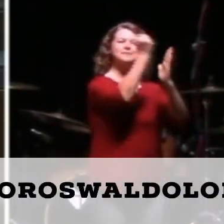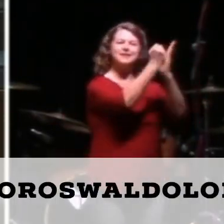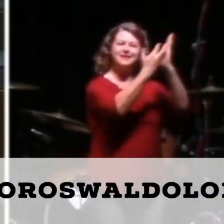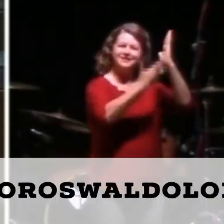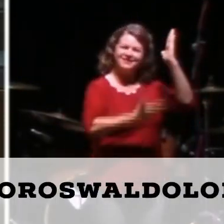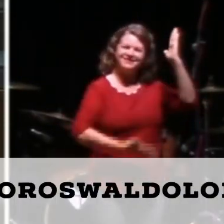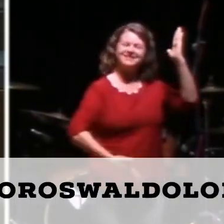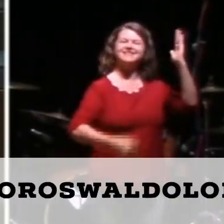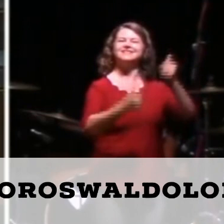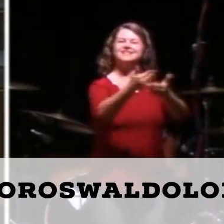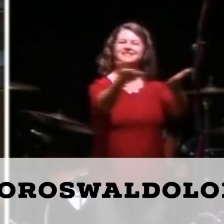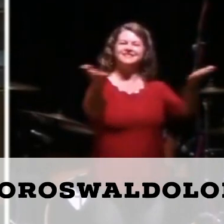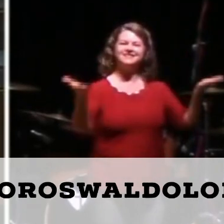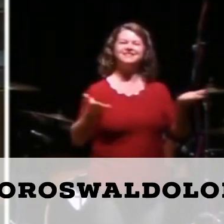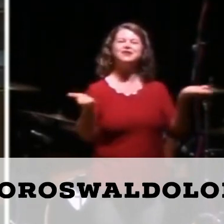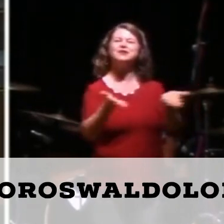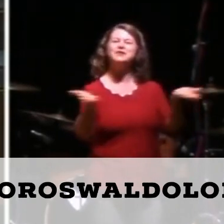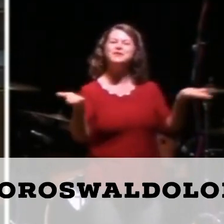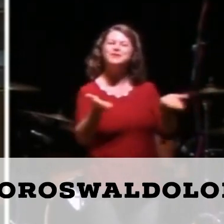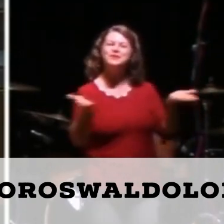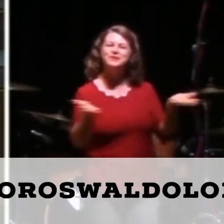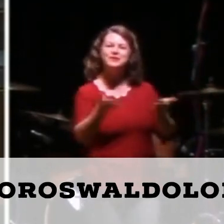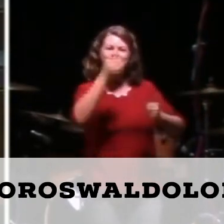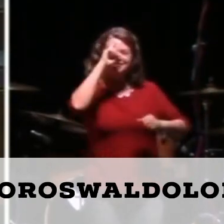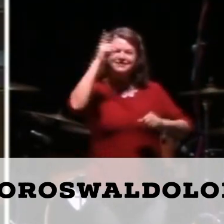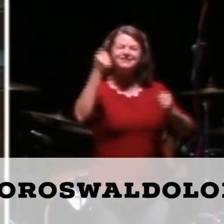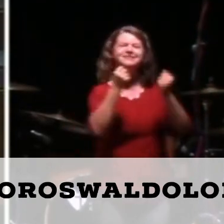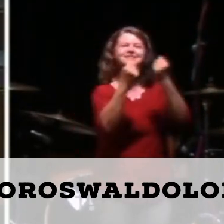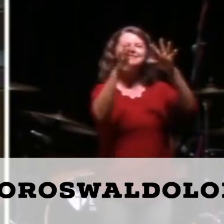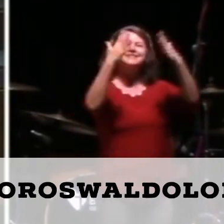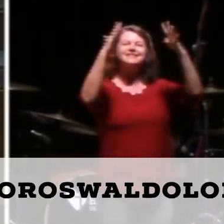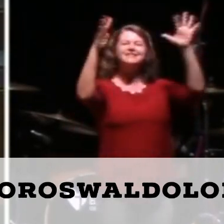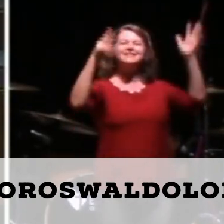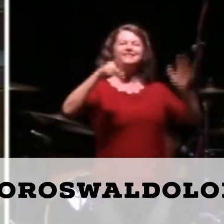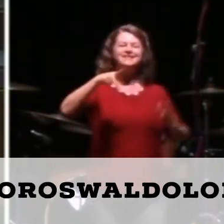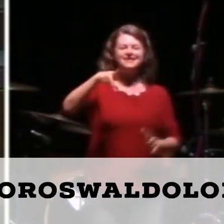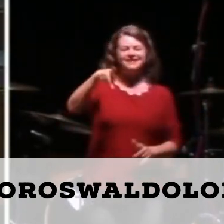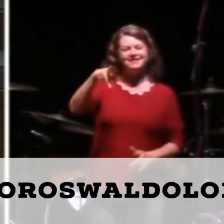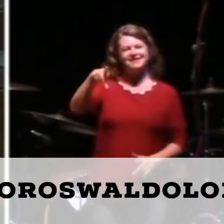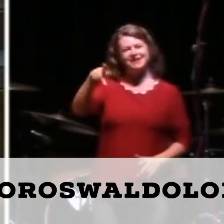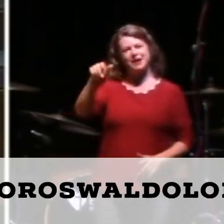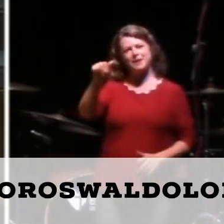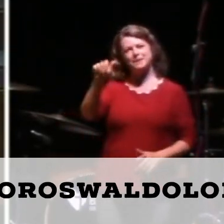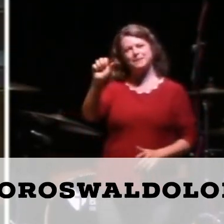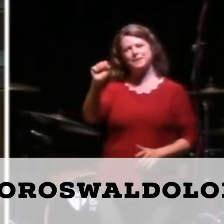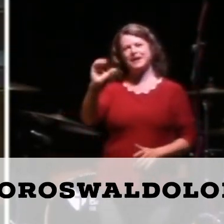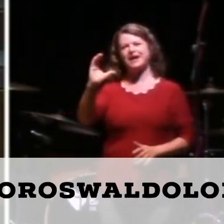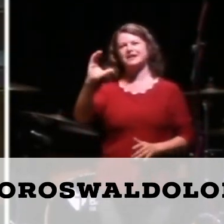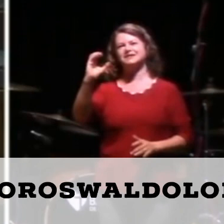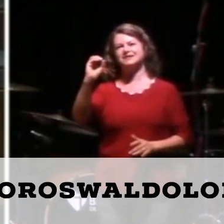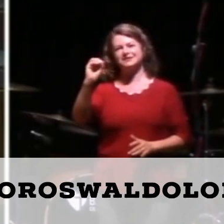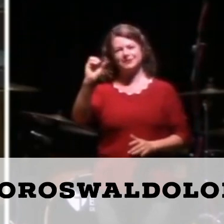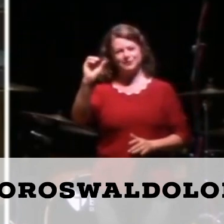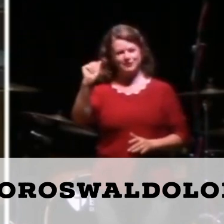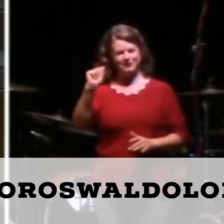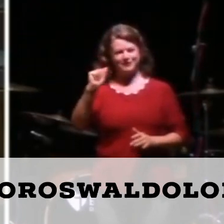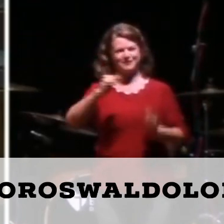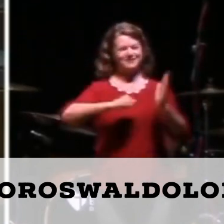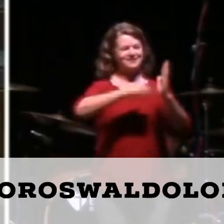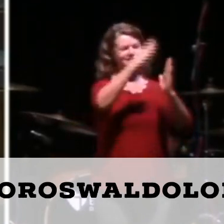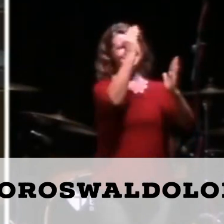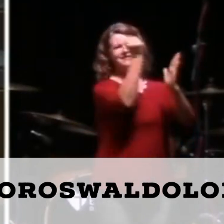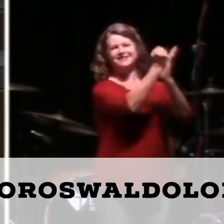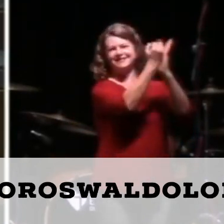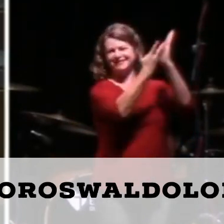hoje dia em que nós celebramos a páscoa nós já tivemos o nosso culto pela